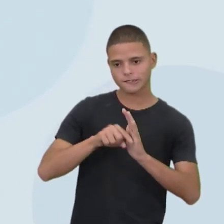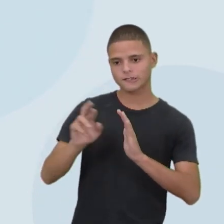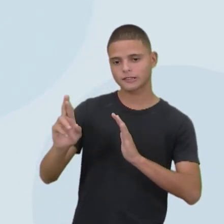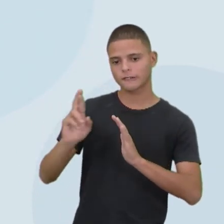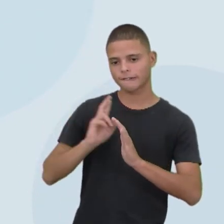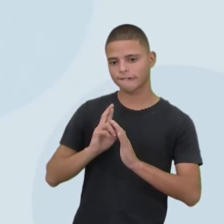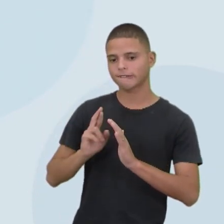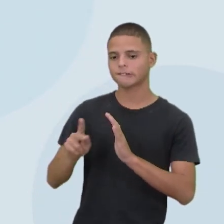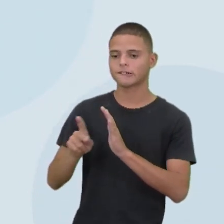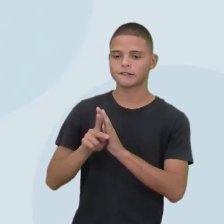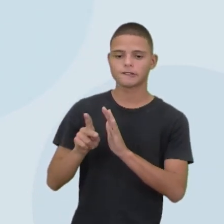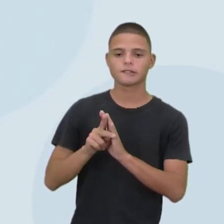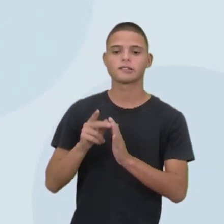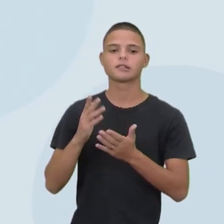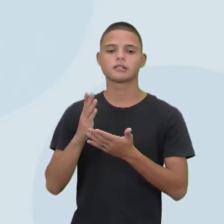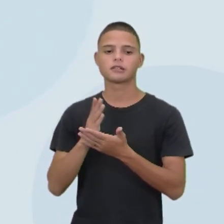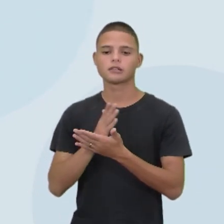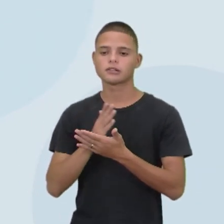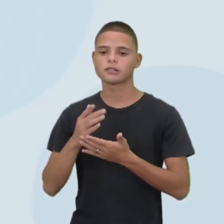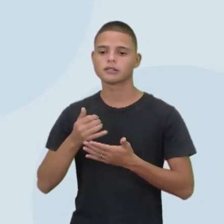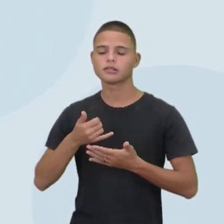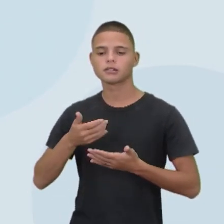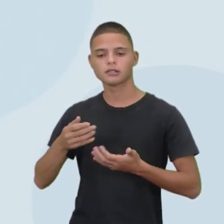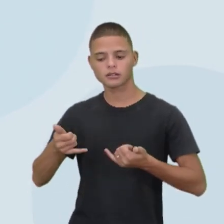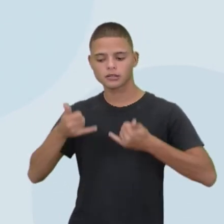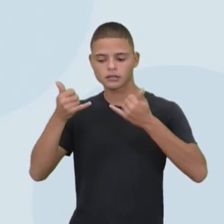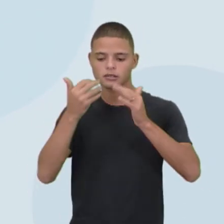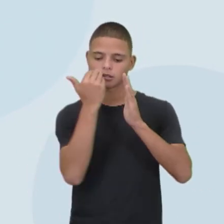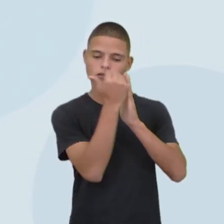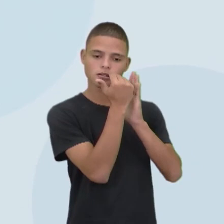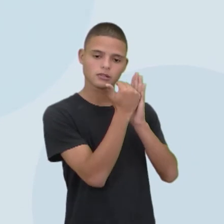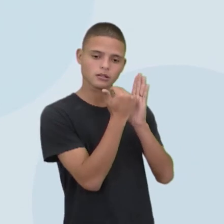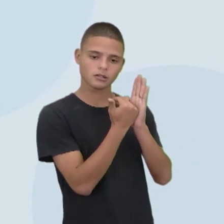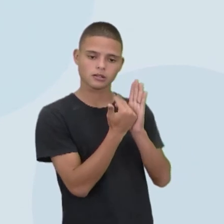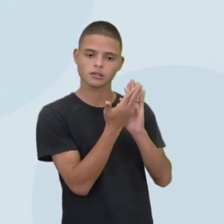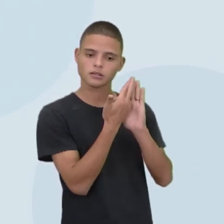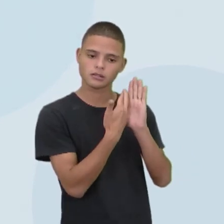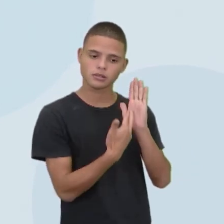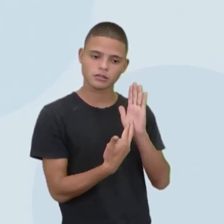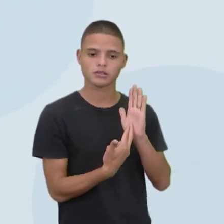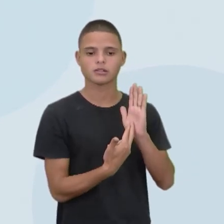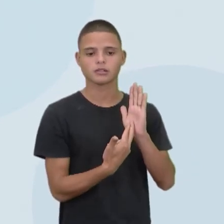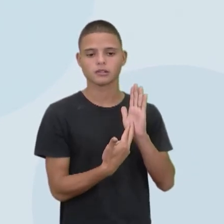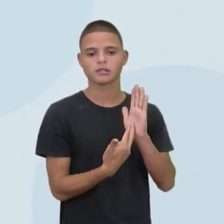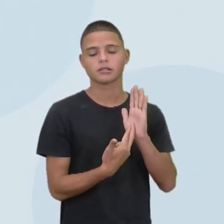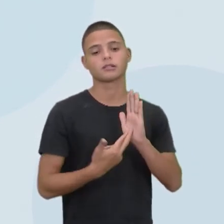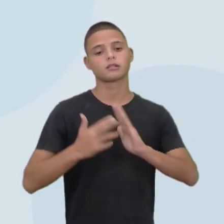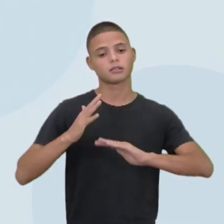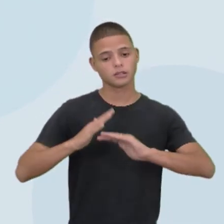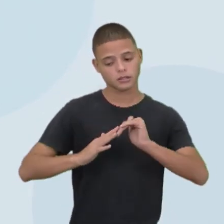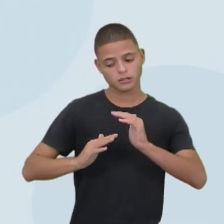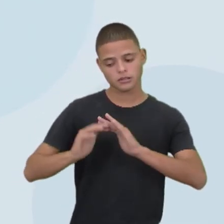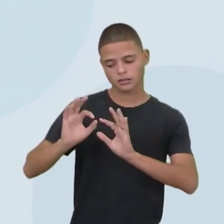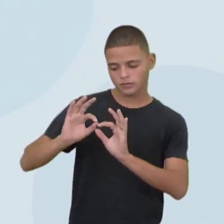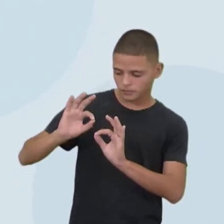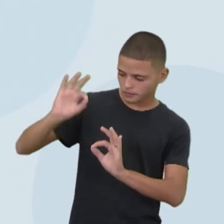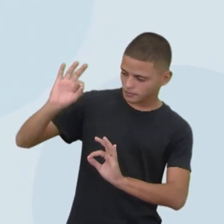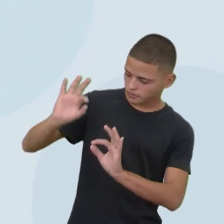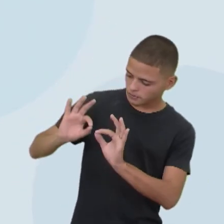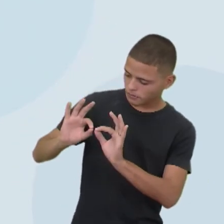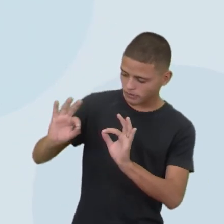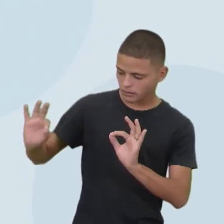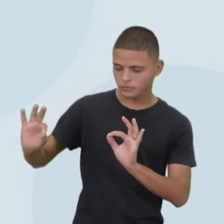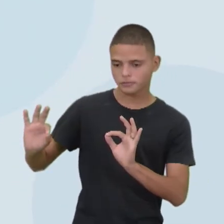da aplicação desse instrumento, tá, é organizado e registrado. A qualidade das medidas, ou seja,